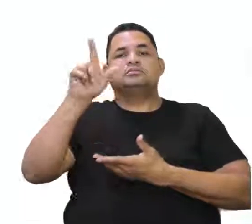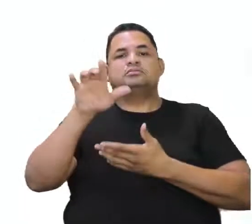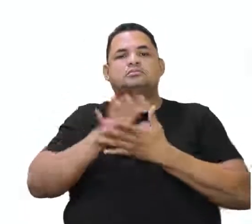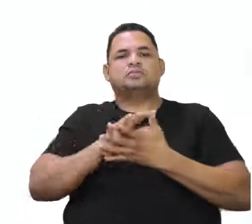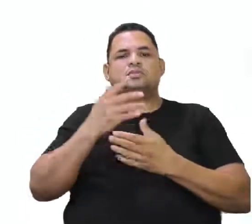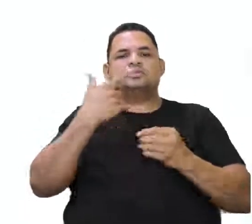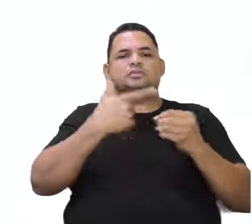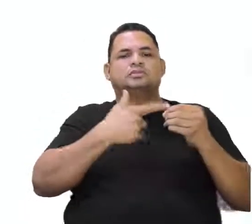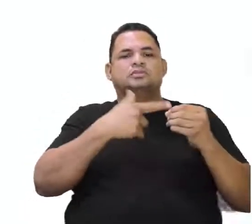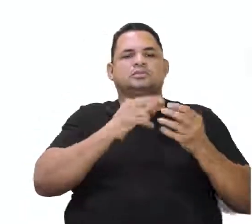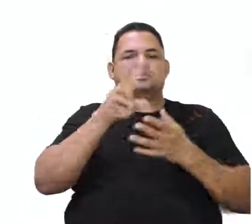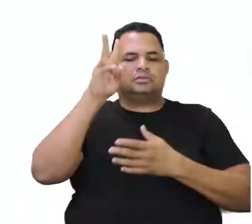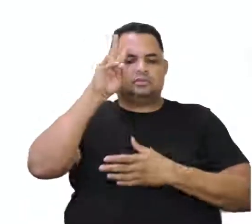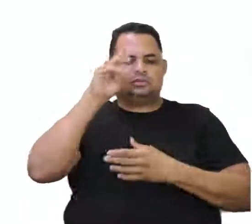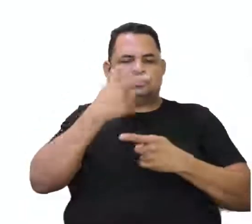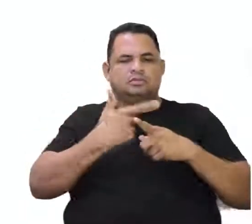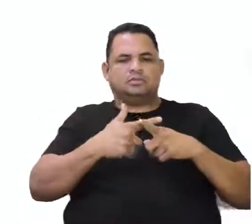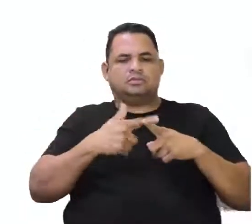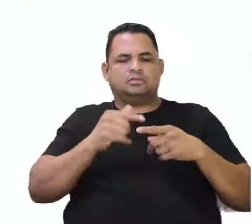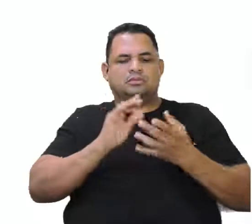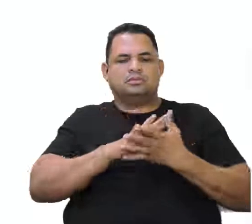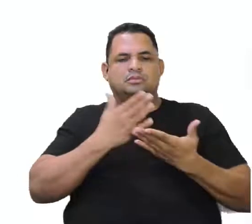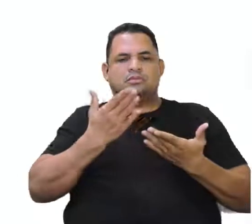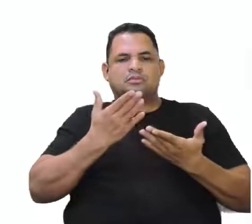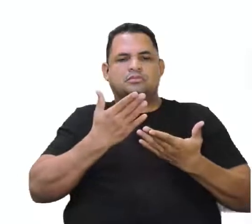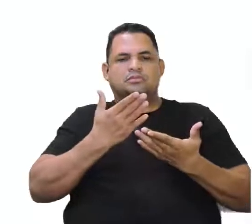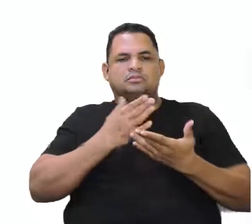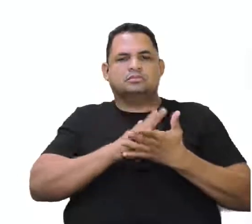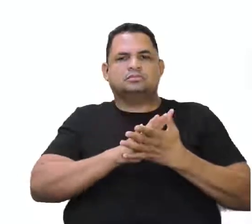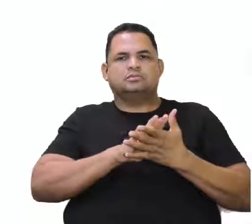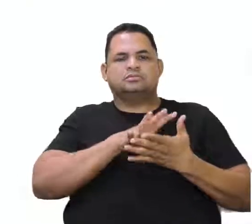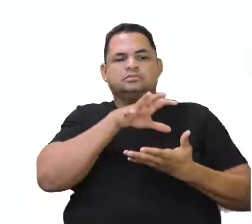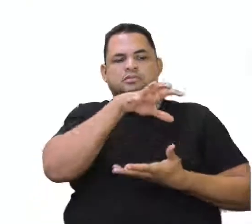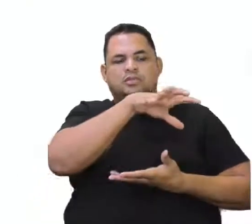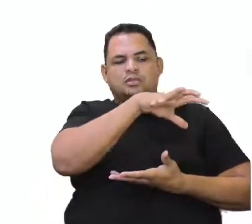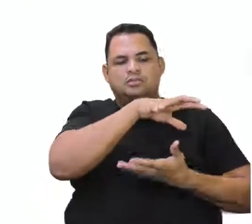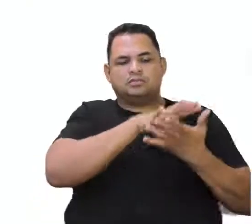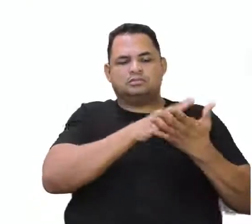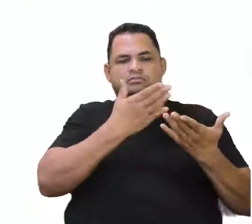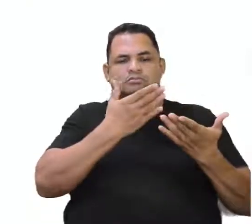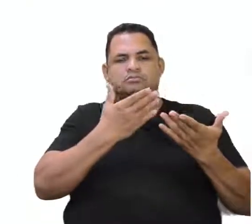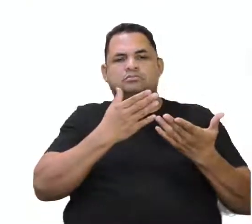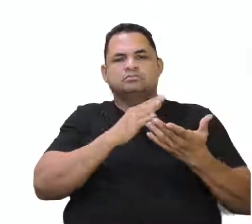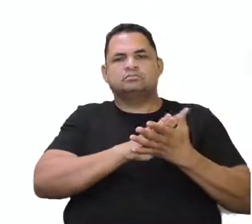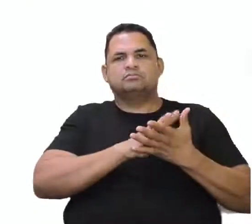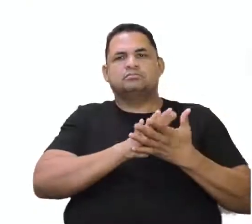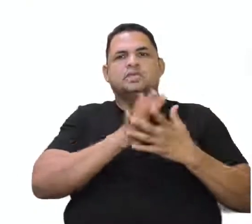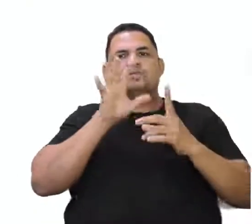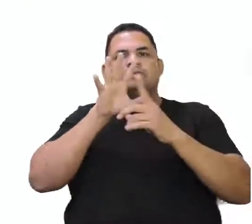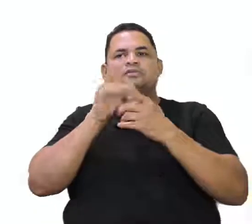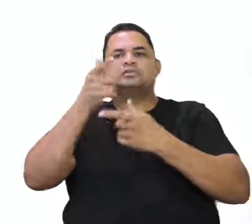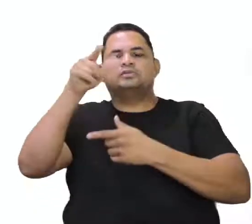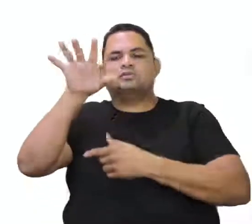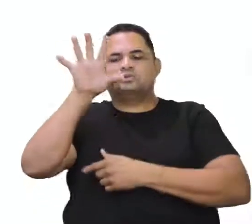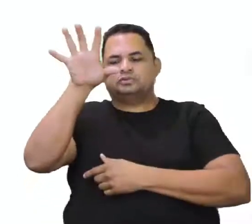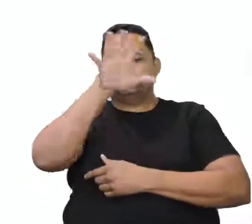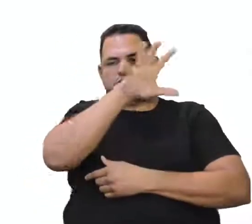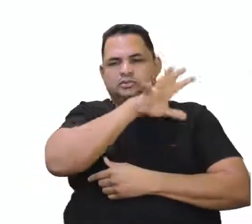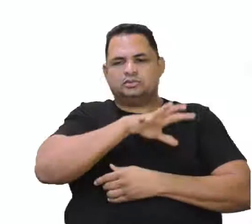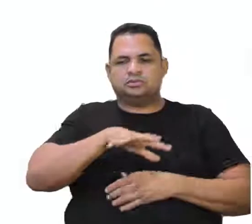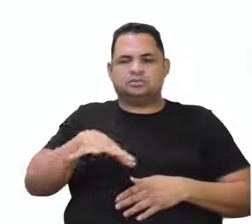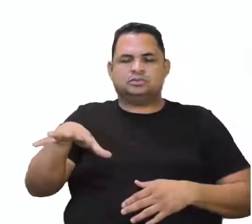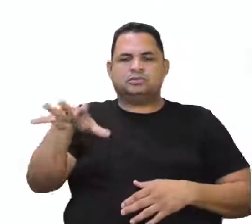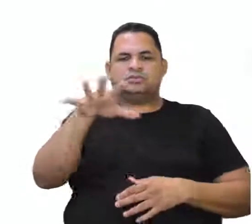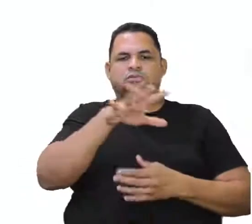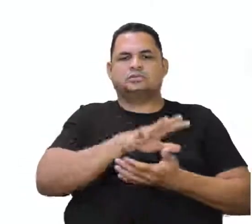outras cidades. Lembra dos problemas que focam, são aqui locais pontuais, mas eles vão refletir em outros ambientes,